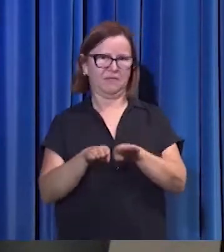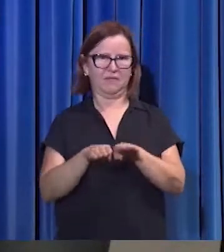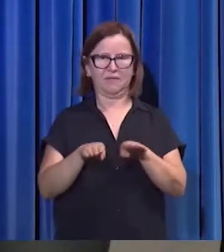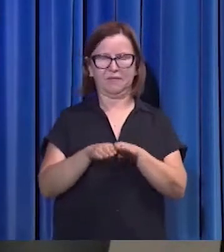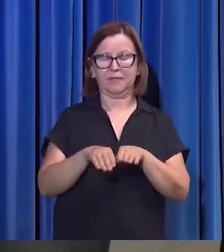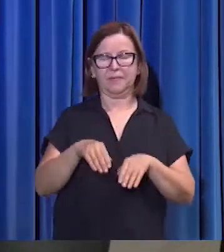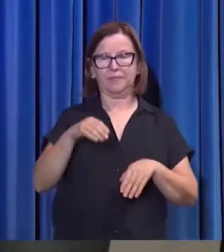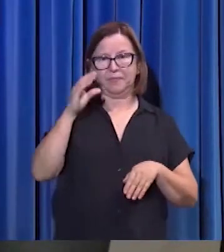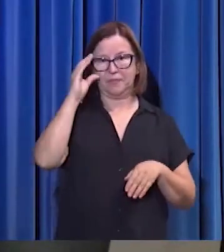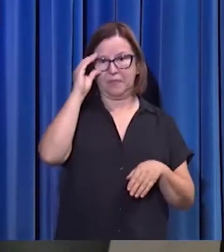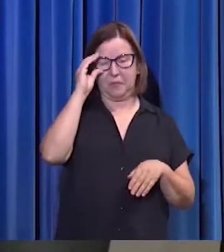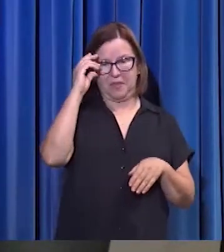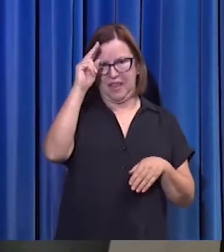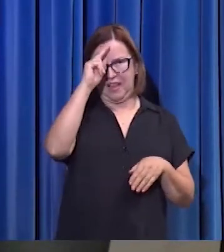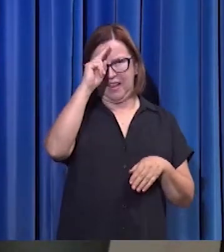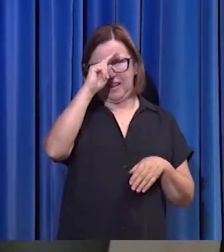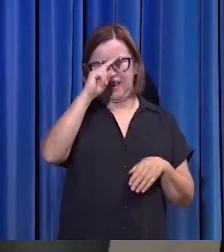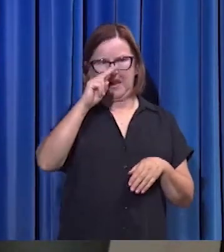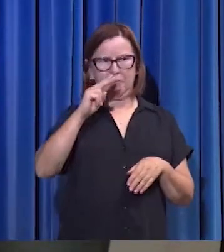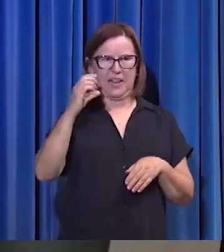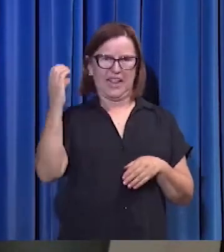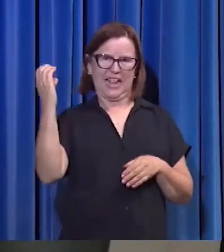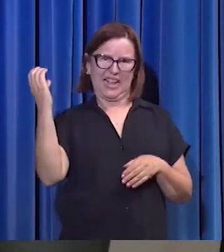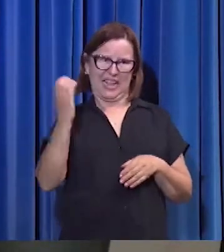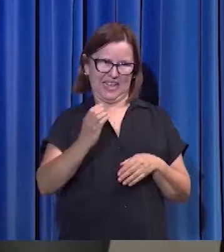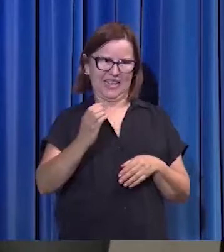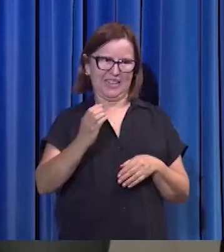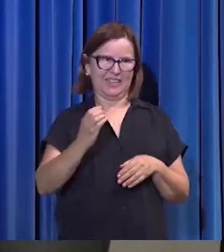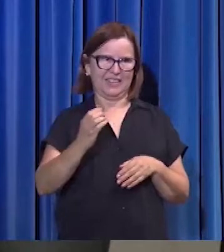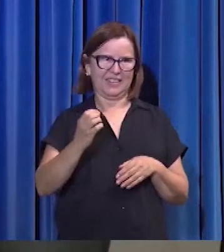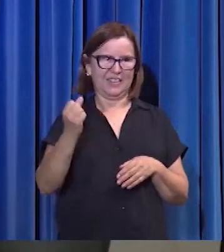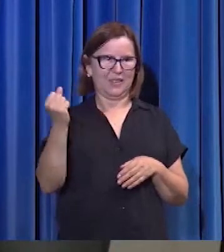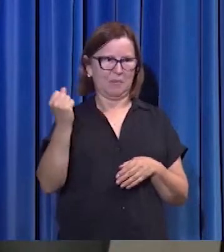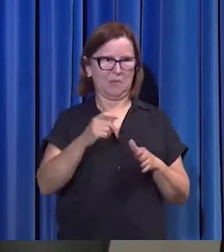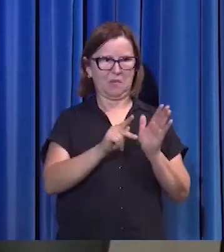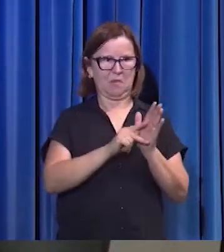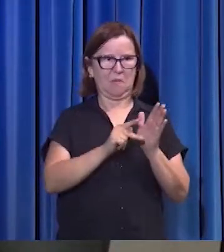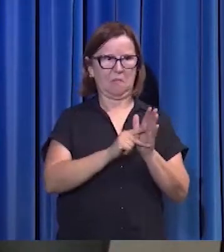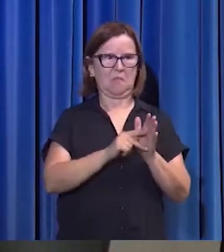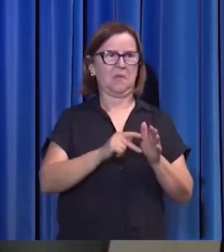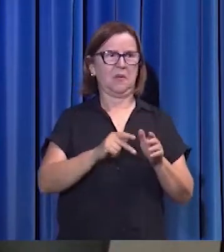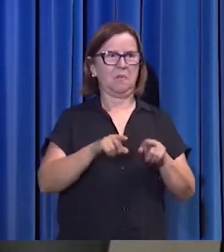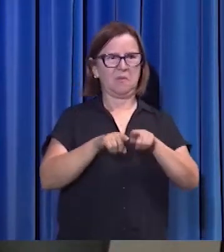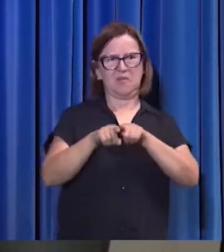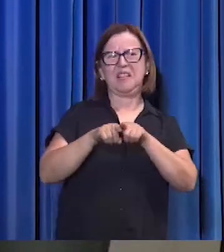Caim matou Abel ali na saída do Éden.